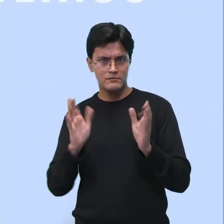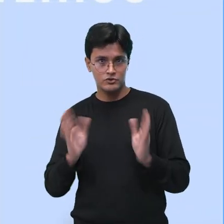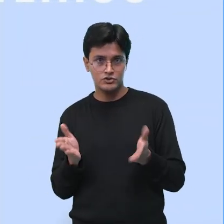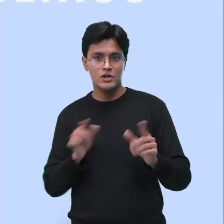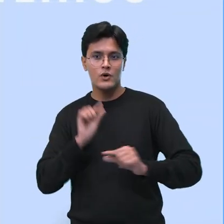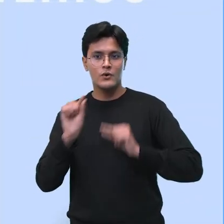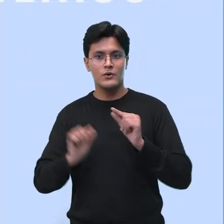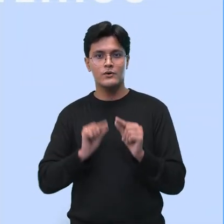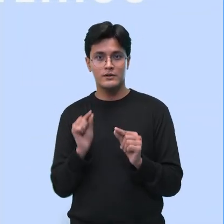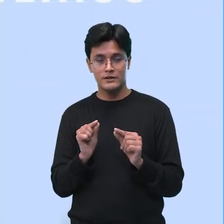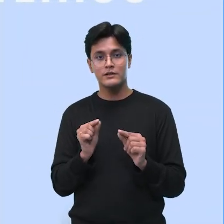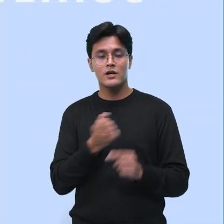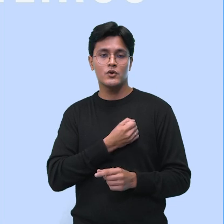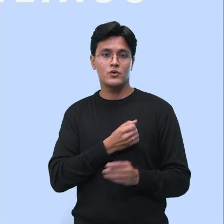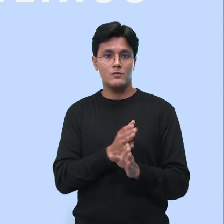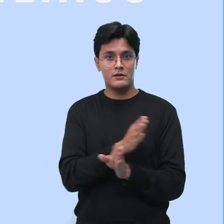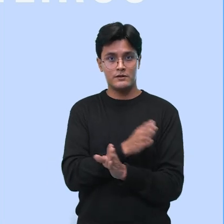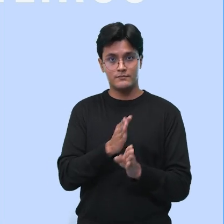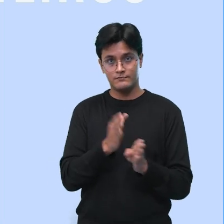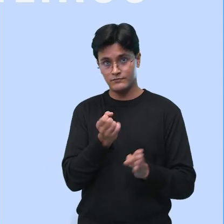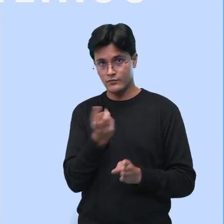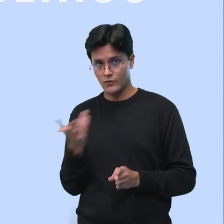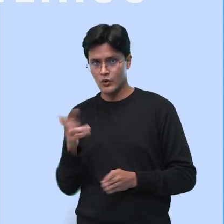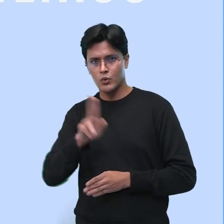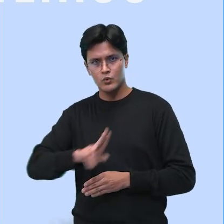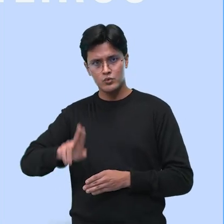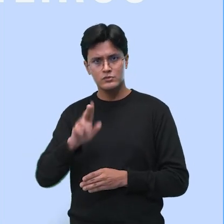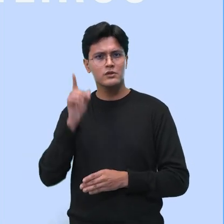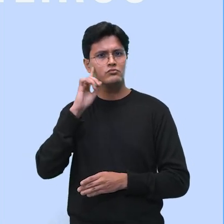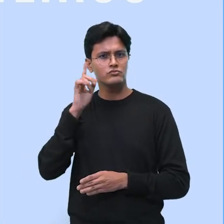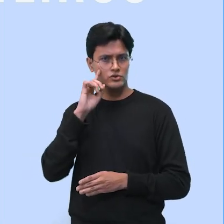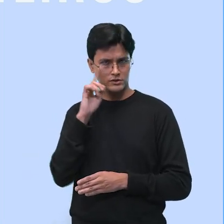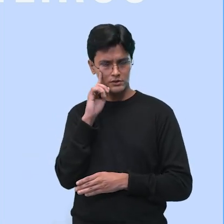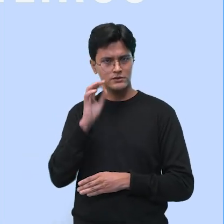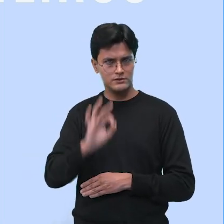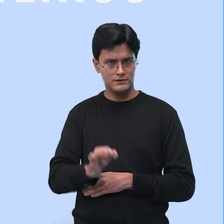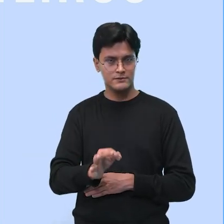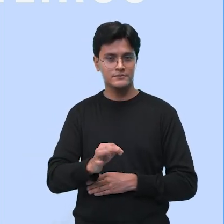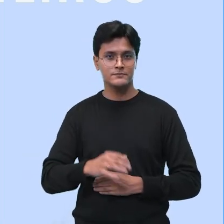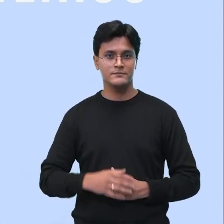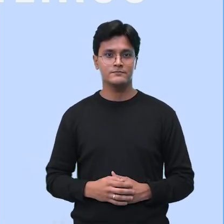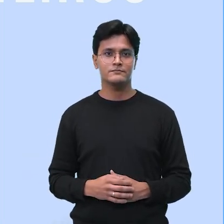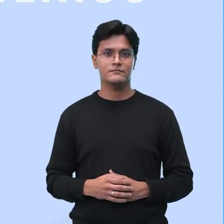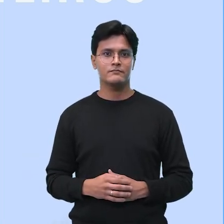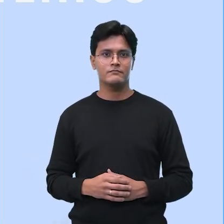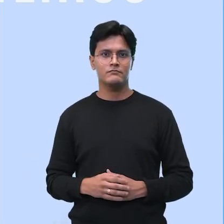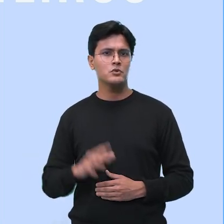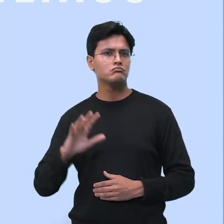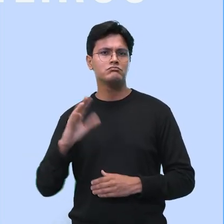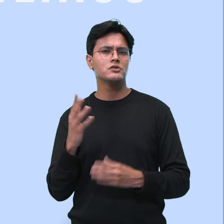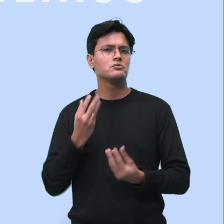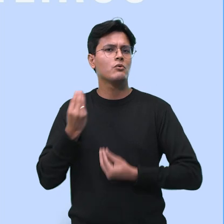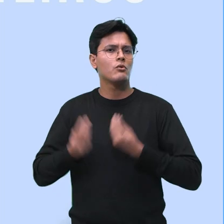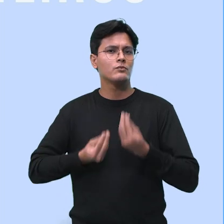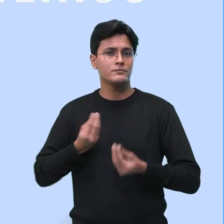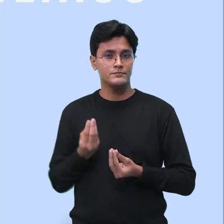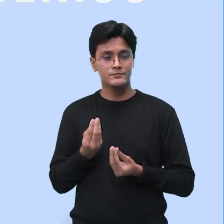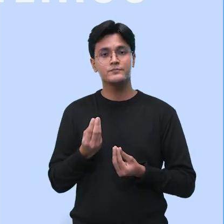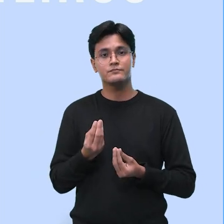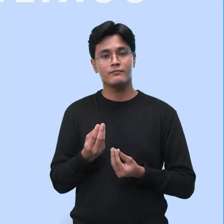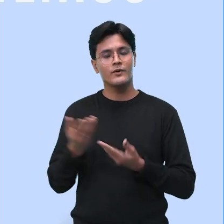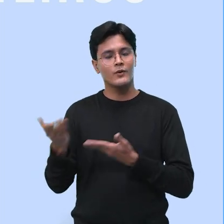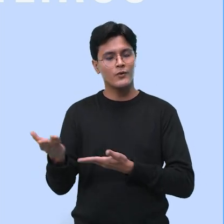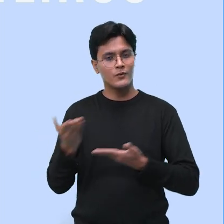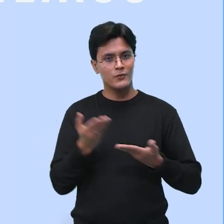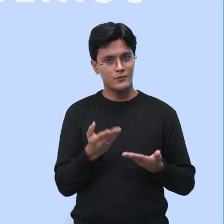números inteiros são utilizados em diversas situações do cotidiano, certo? Como isso acontece? Te convido